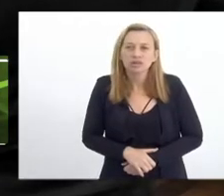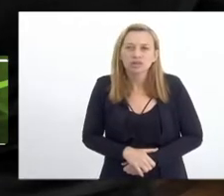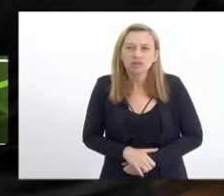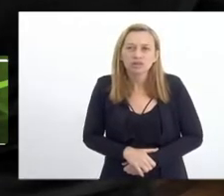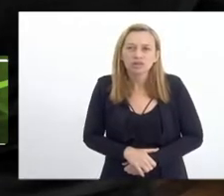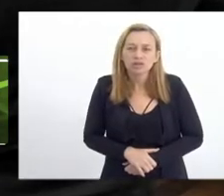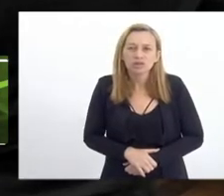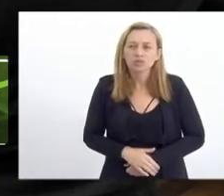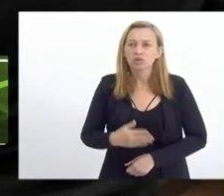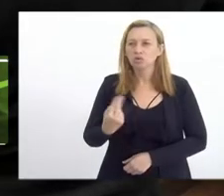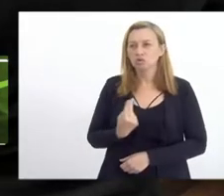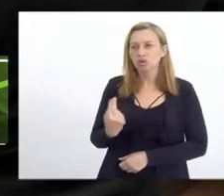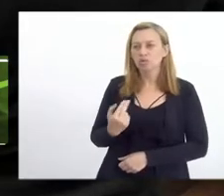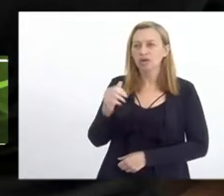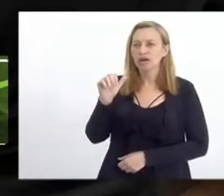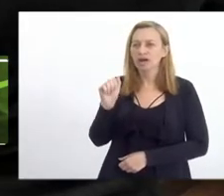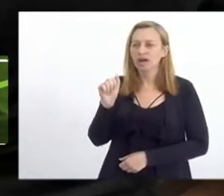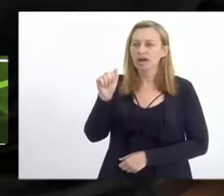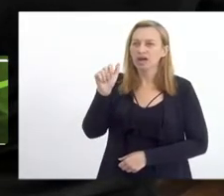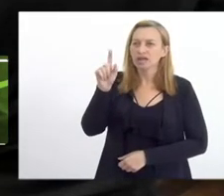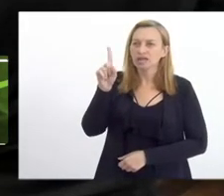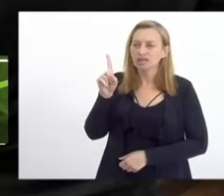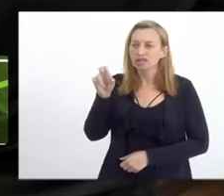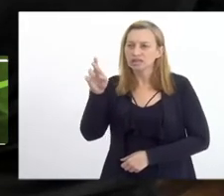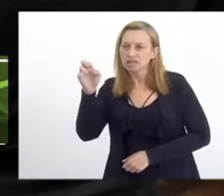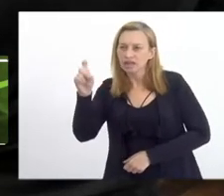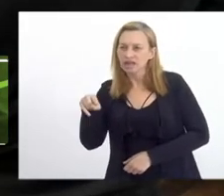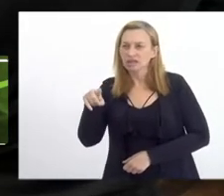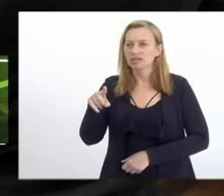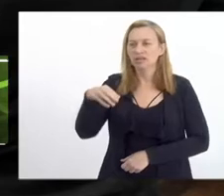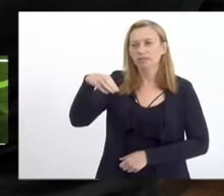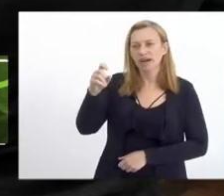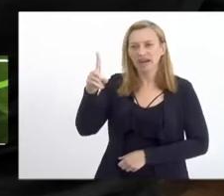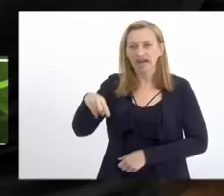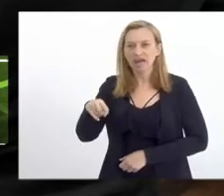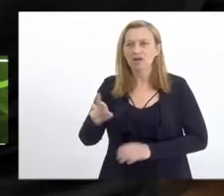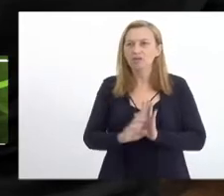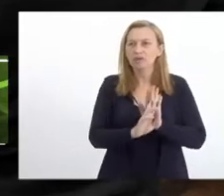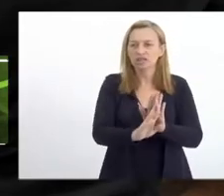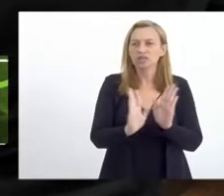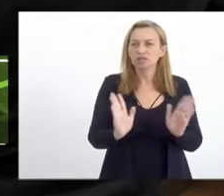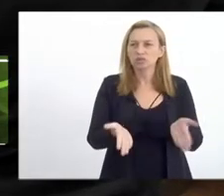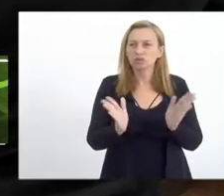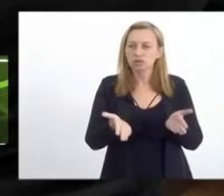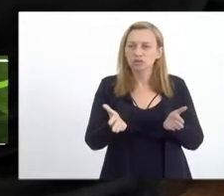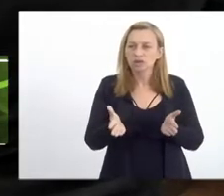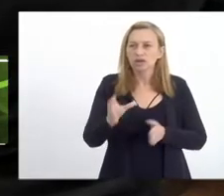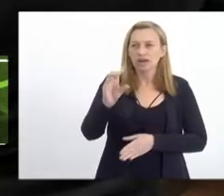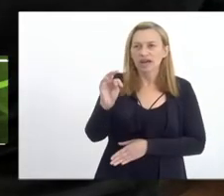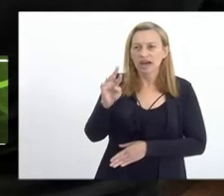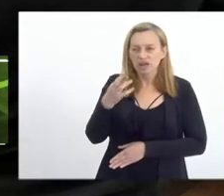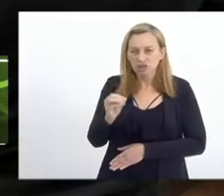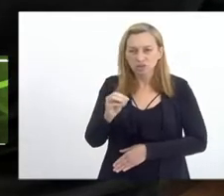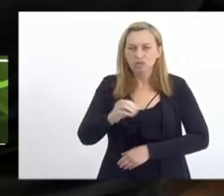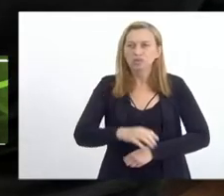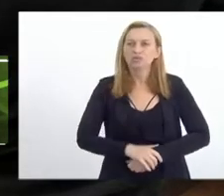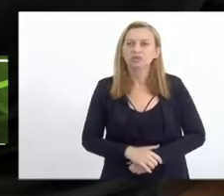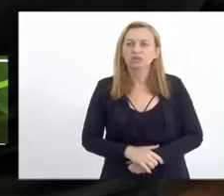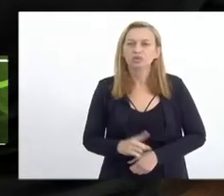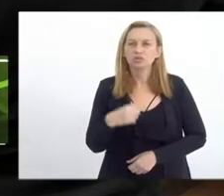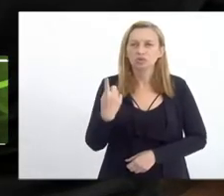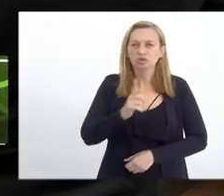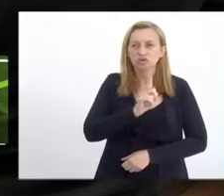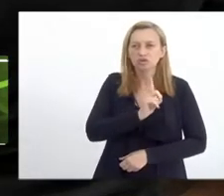Meu nome é André Luiz, sou coordenador de operações do aeroporto de Macaé. Estou representando hoje aqui o Fernando Castro, juntamente com o Cleiton, que é nosso